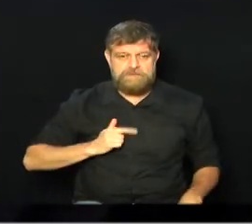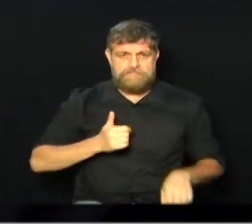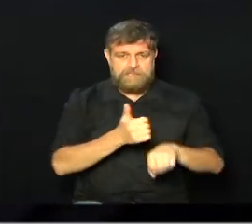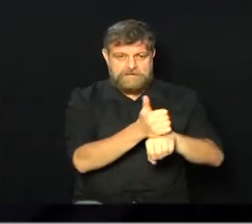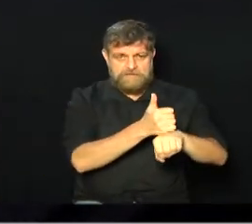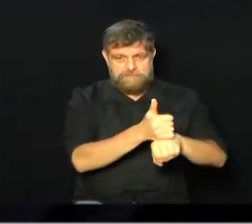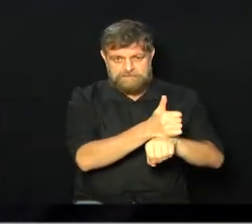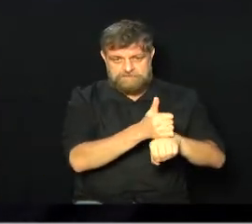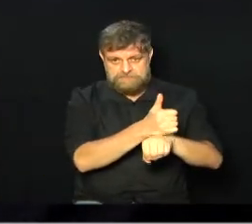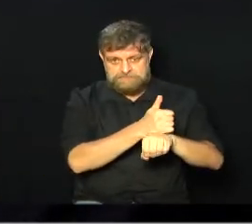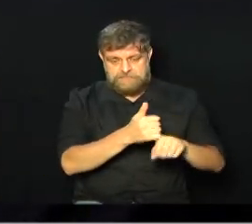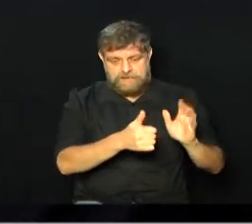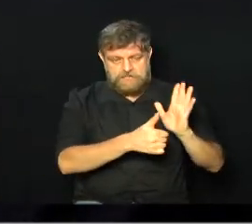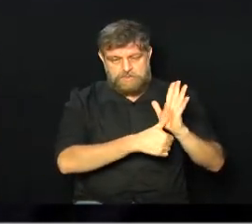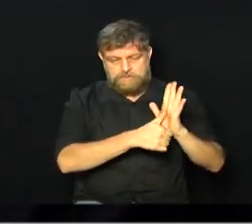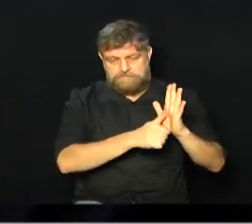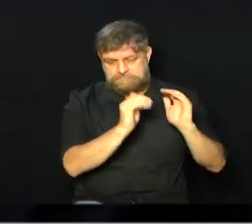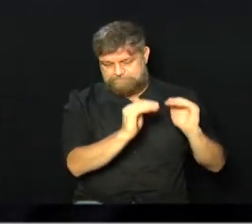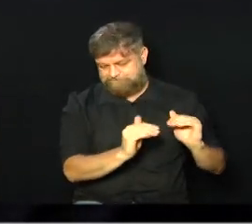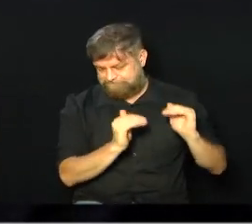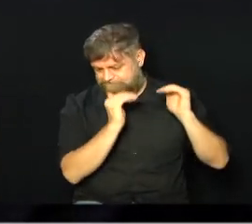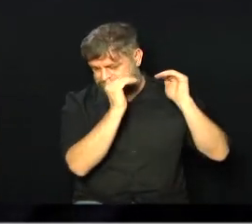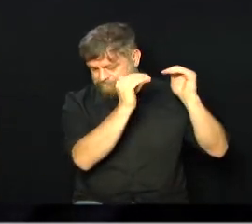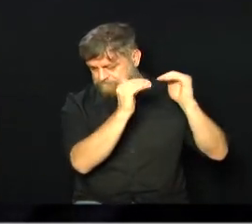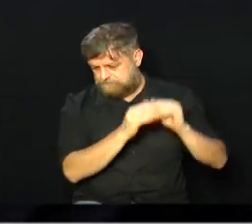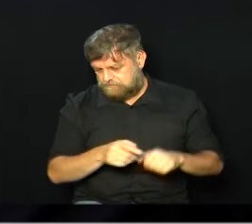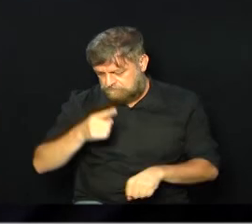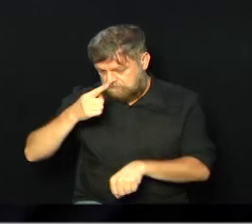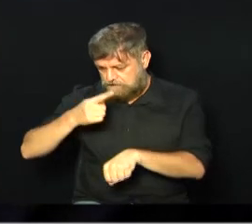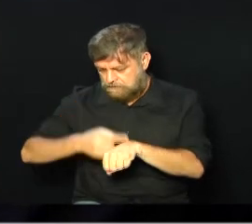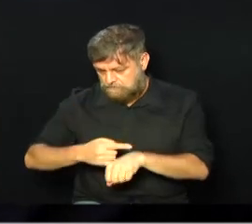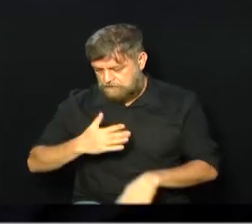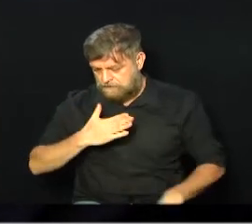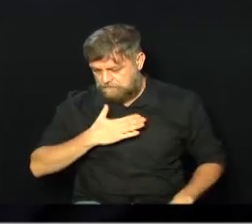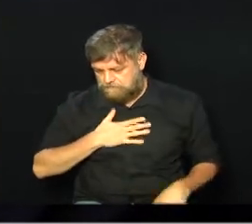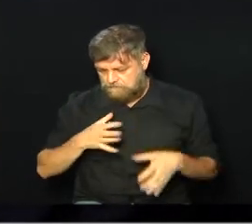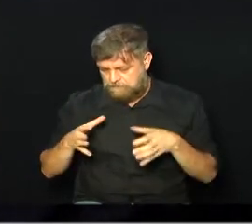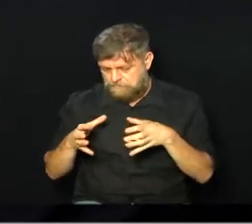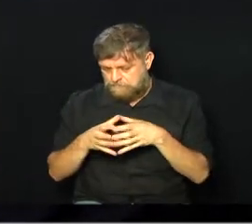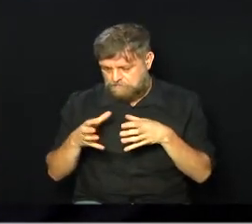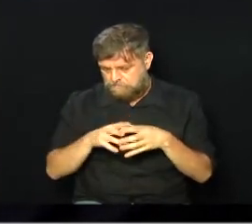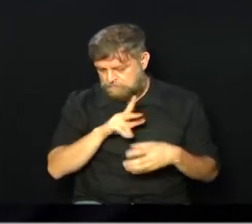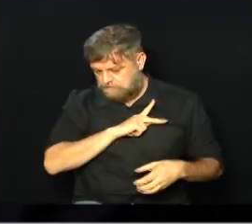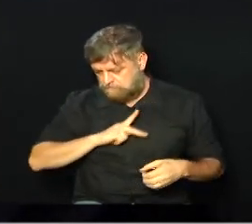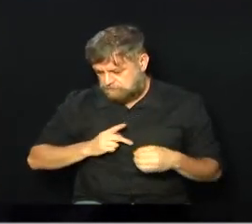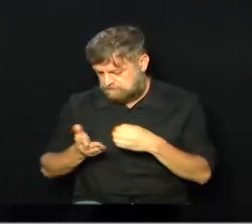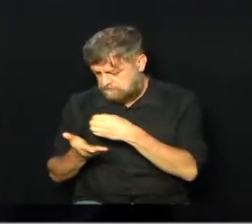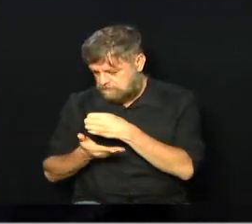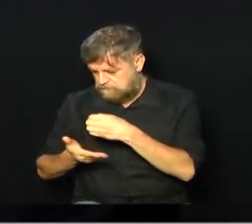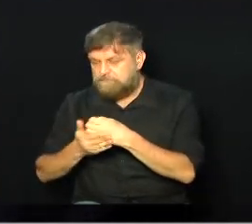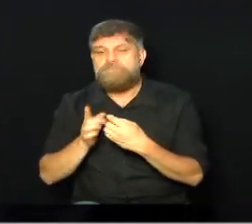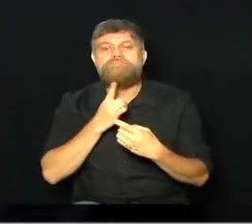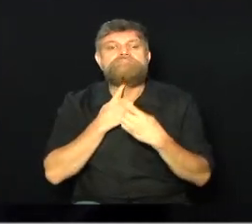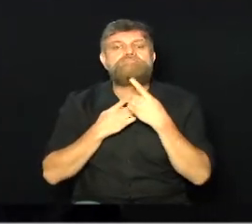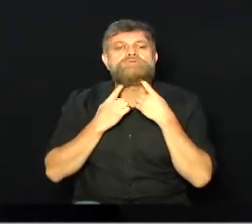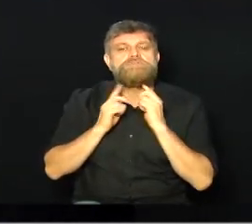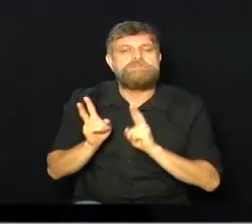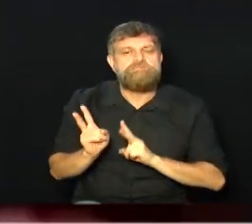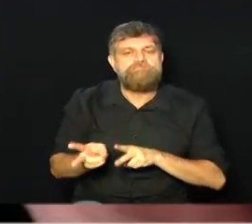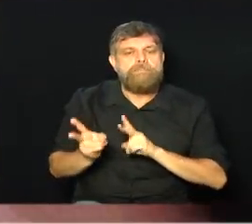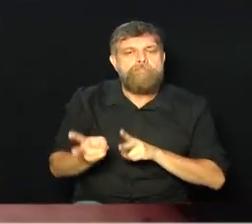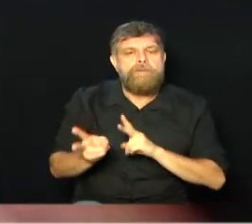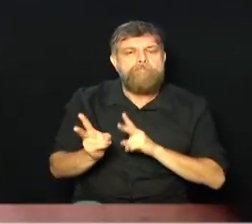e em grandes clubes. Então, o momento meu é continuar na base. Então, meu desejo é continuar no clube,